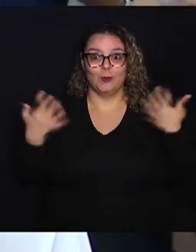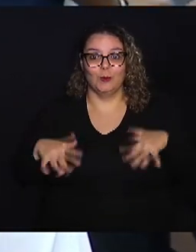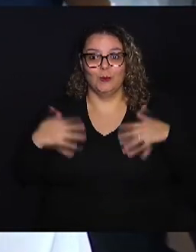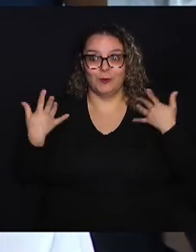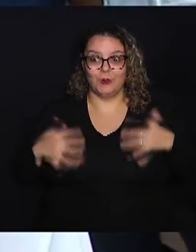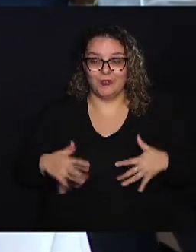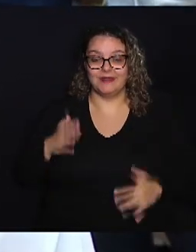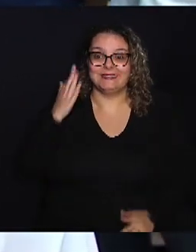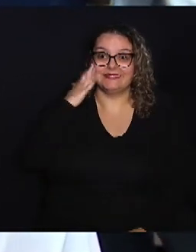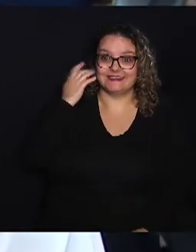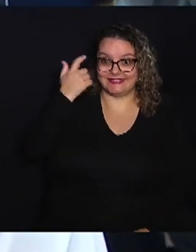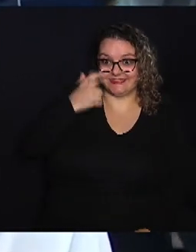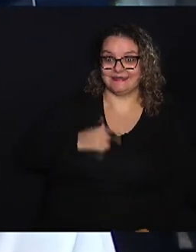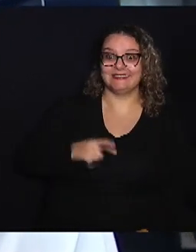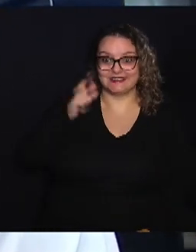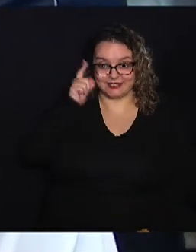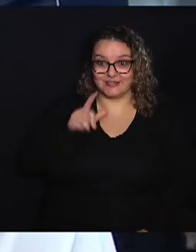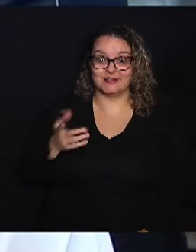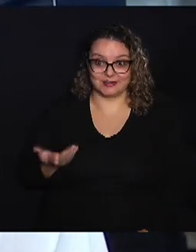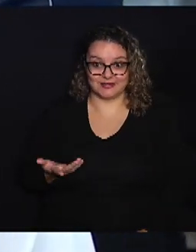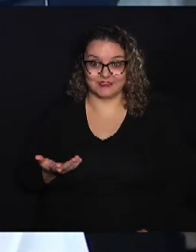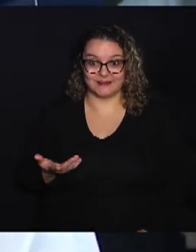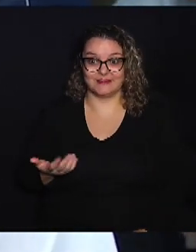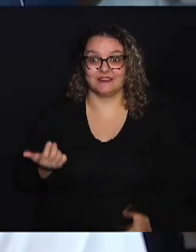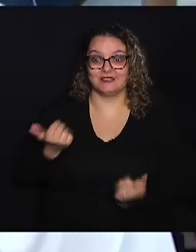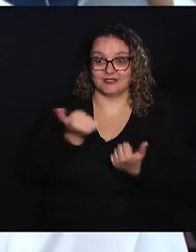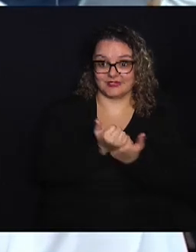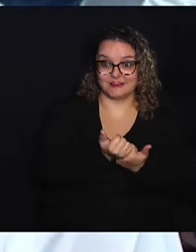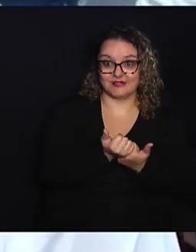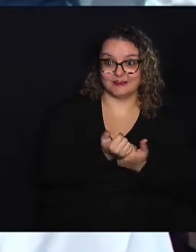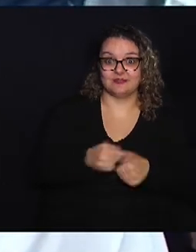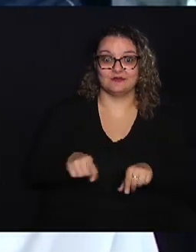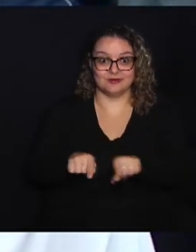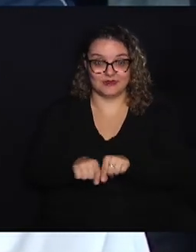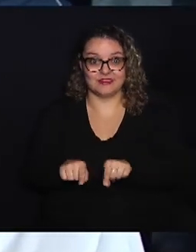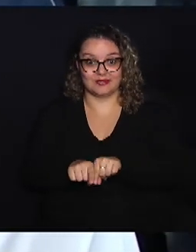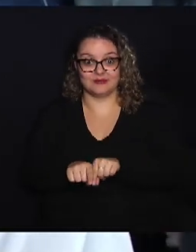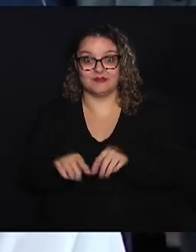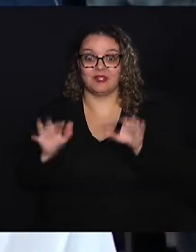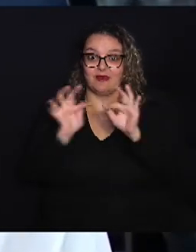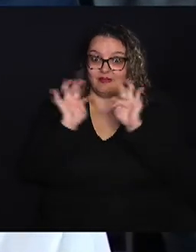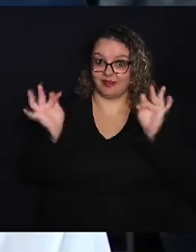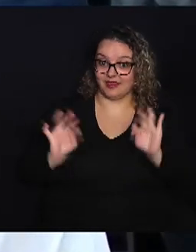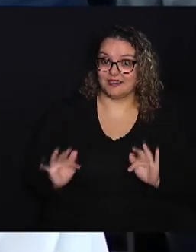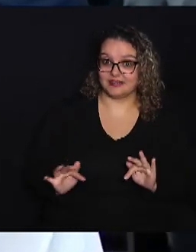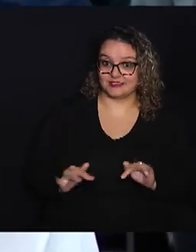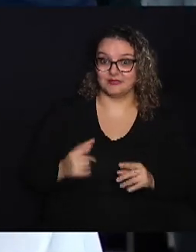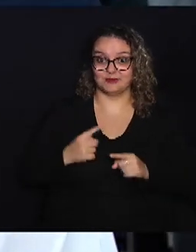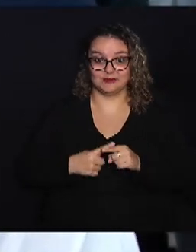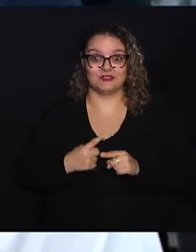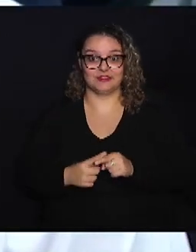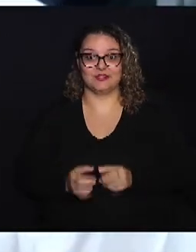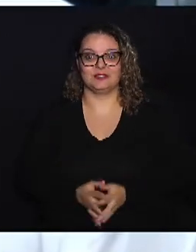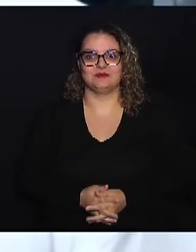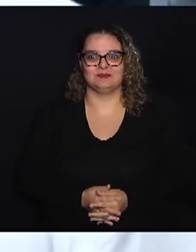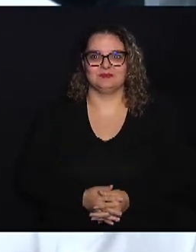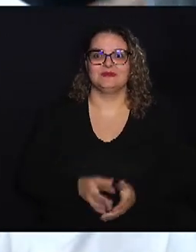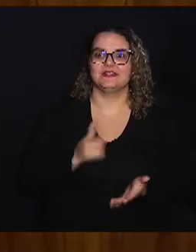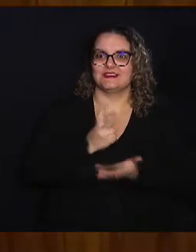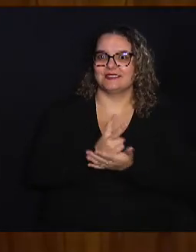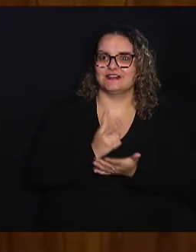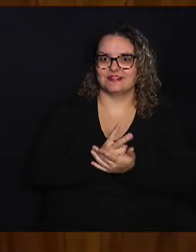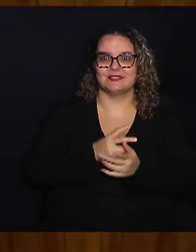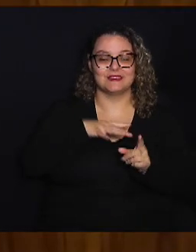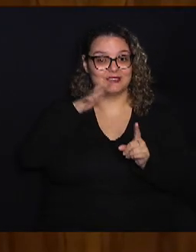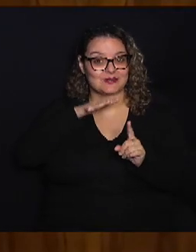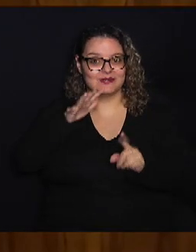saber que eu consegui esse cargo, mas eu também fico muito feliz porque eu sempre admirei muito esse lado